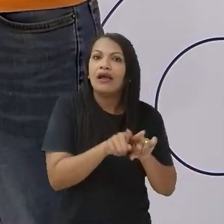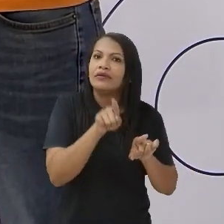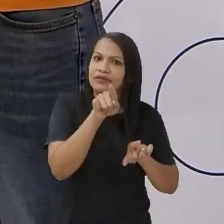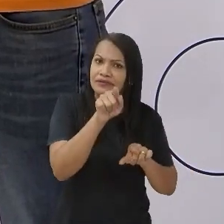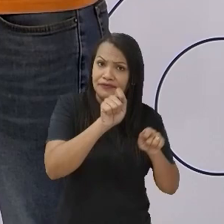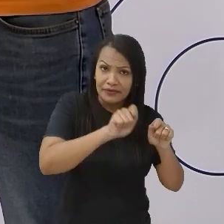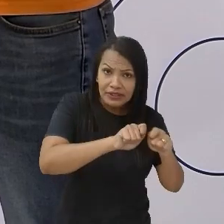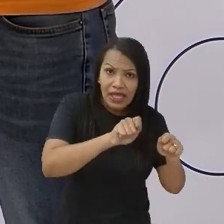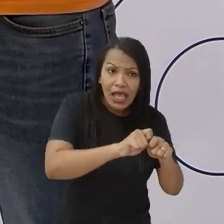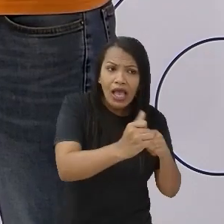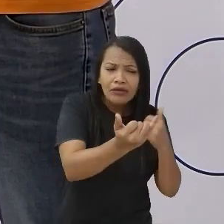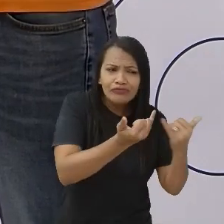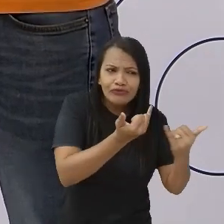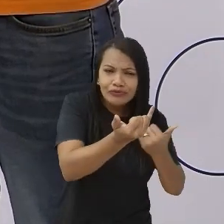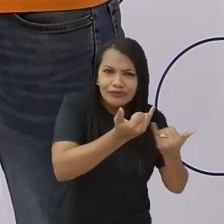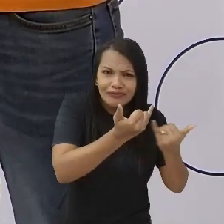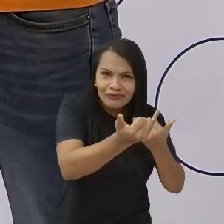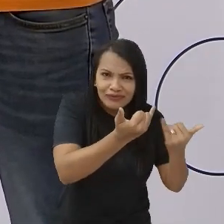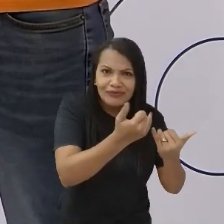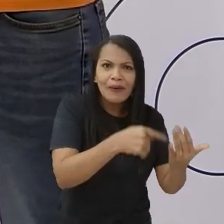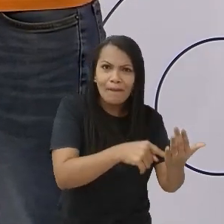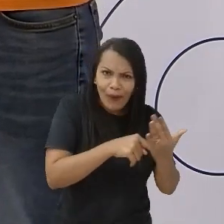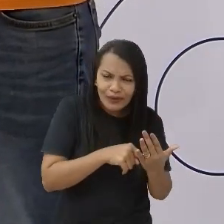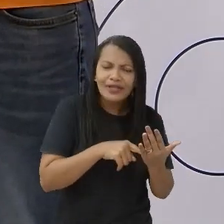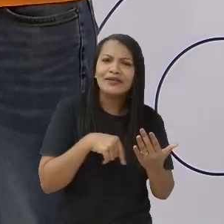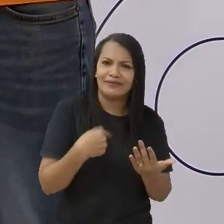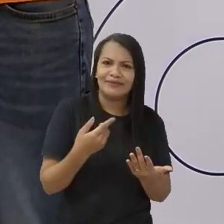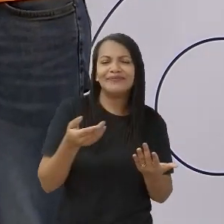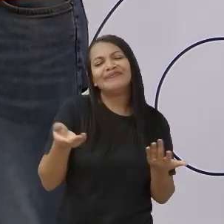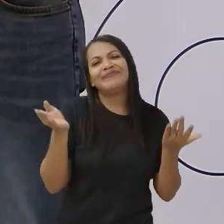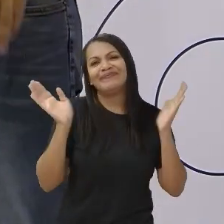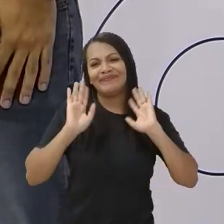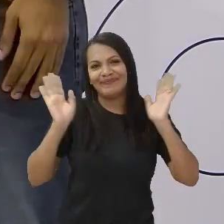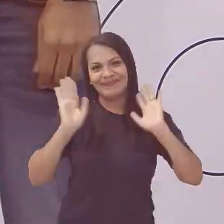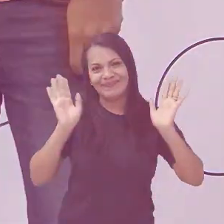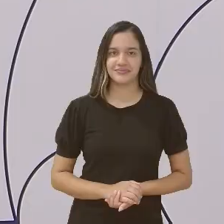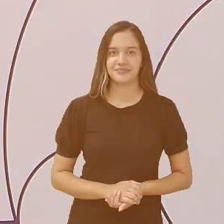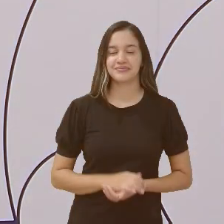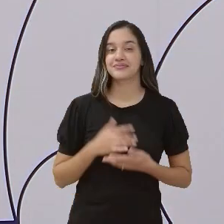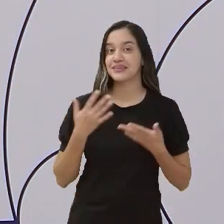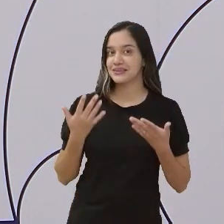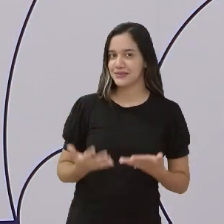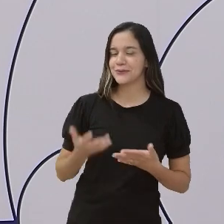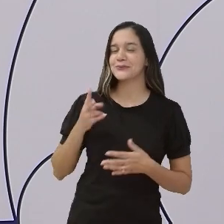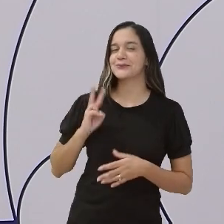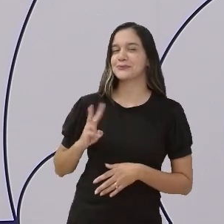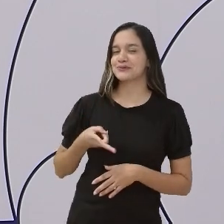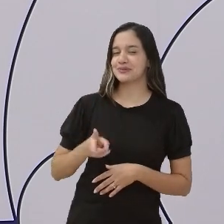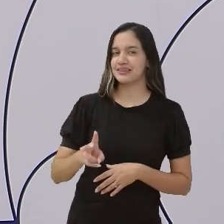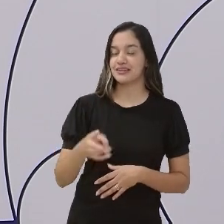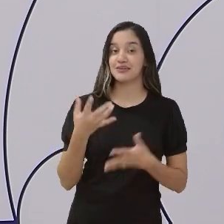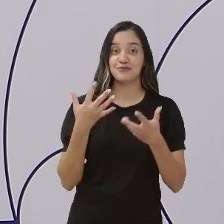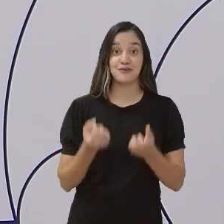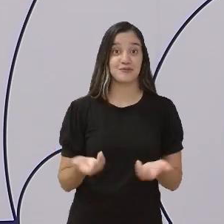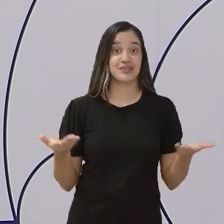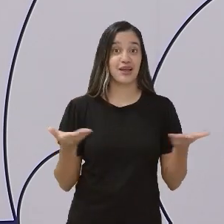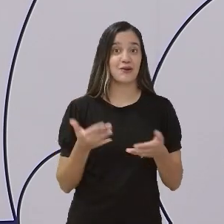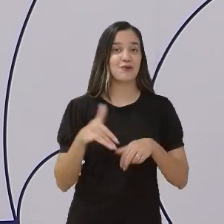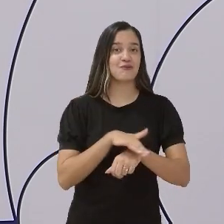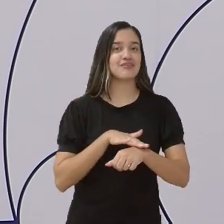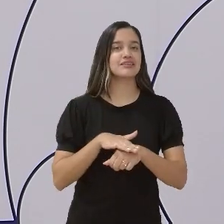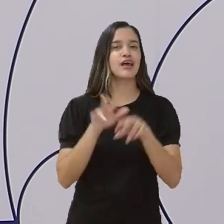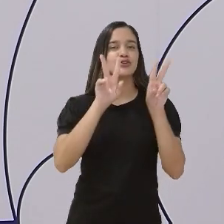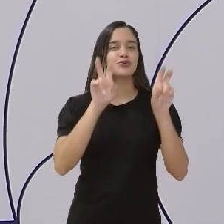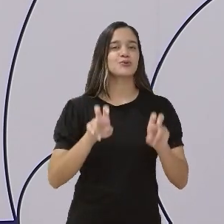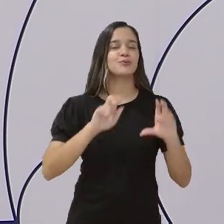gente, né, se gostaram, como é que foi o resultado. É certo? Tchau, professor. Dando continuidade, vamos conversar